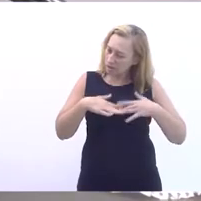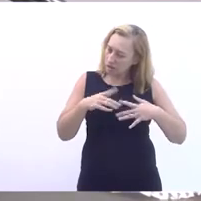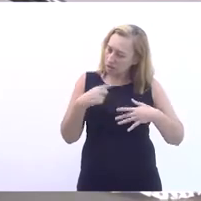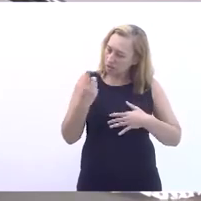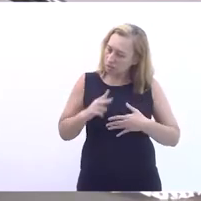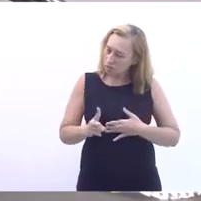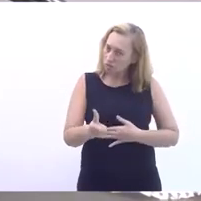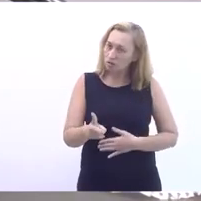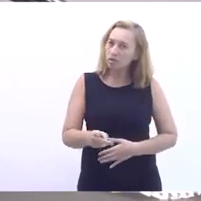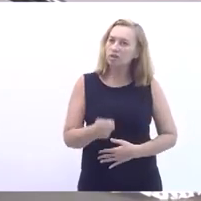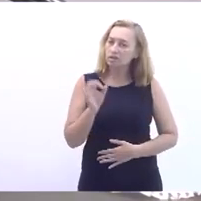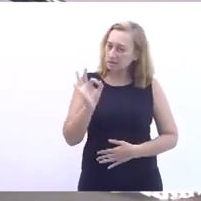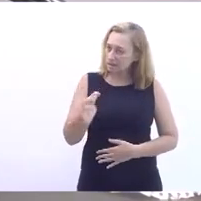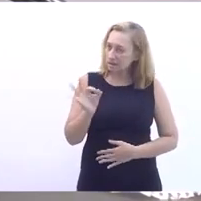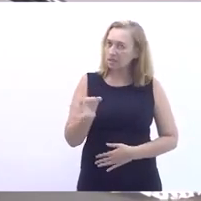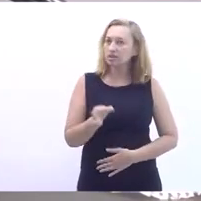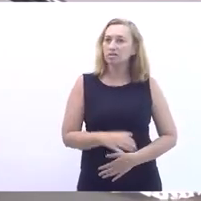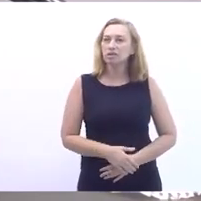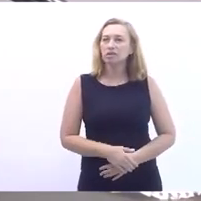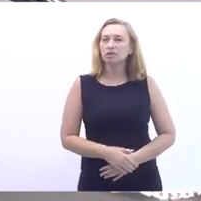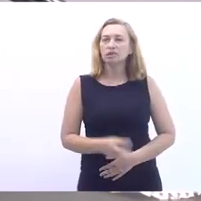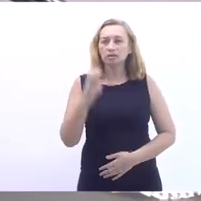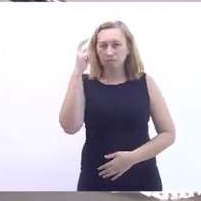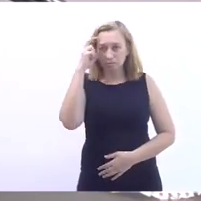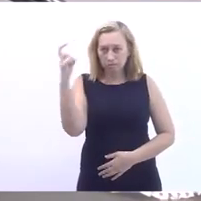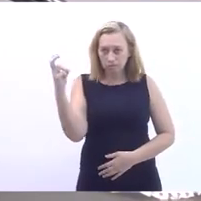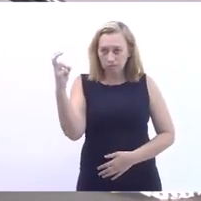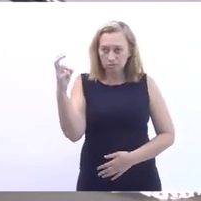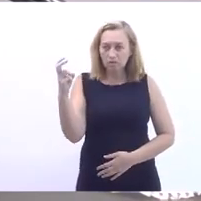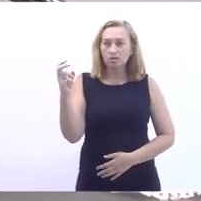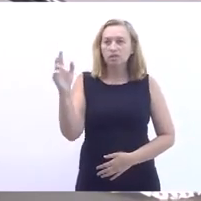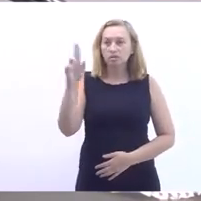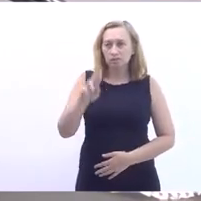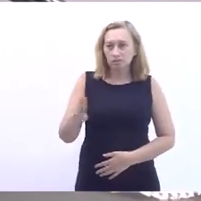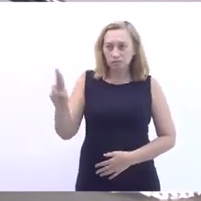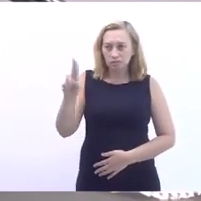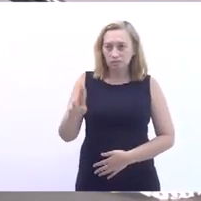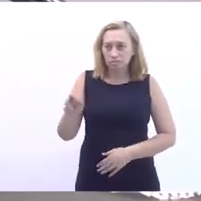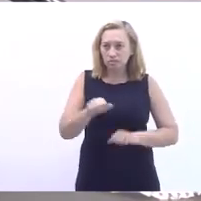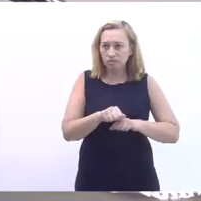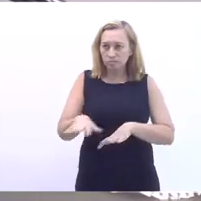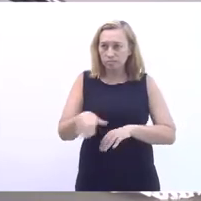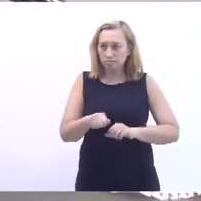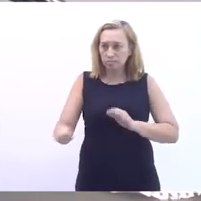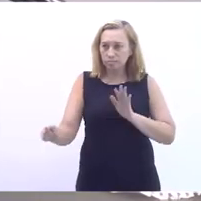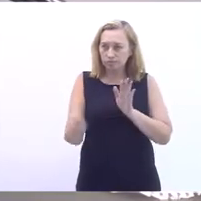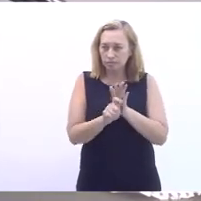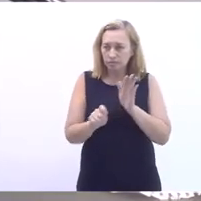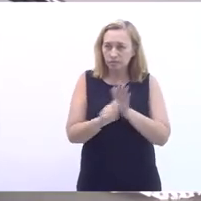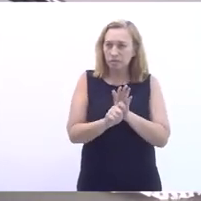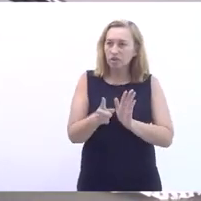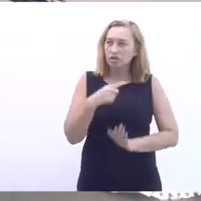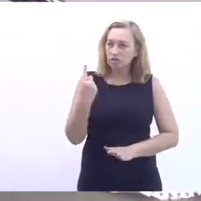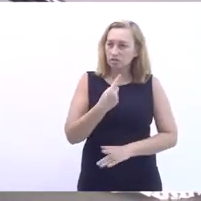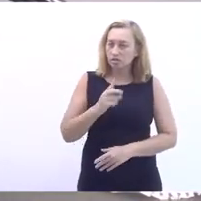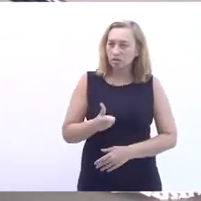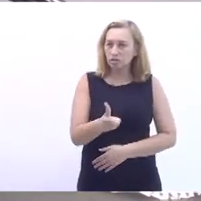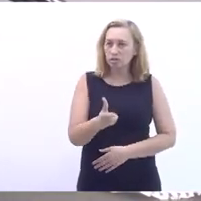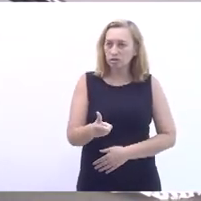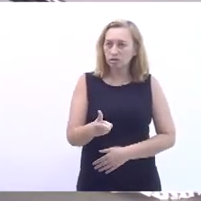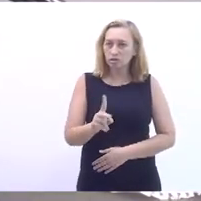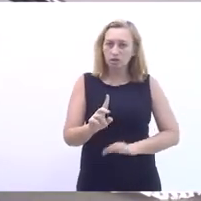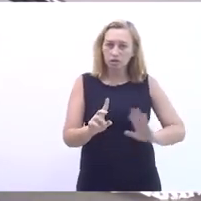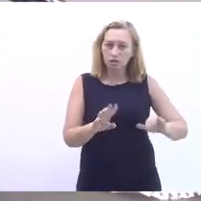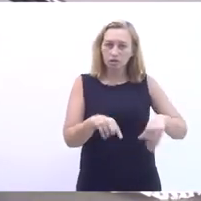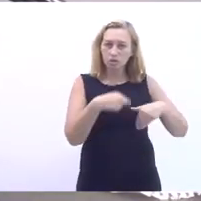nós vamos continuar pode estar certo que a cultura É verdade a marcha da maconha nós vamos continuar essa turma vai